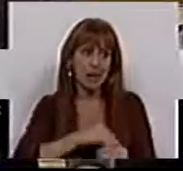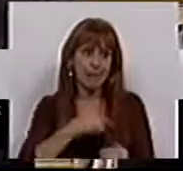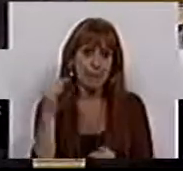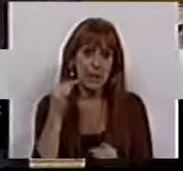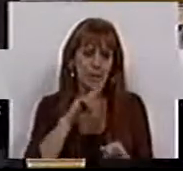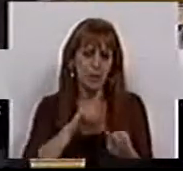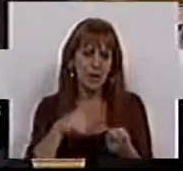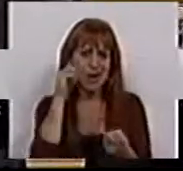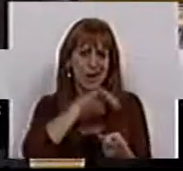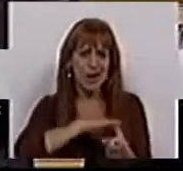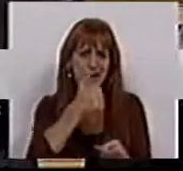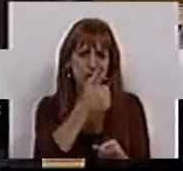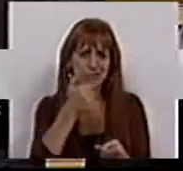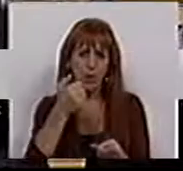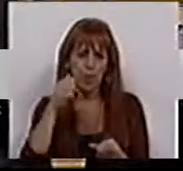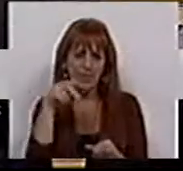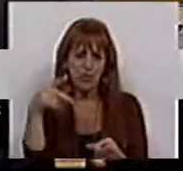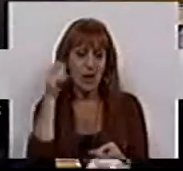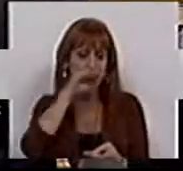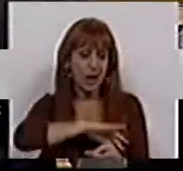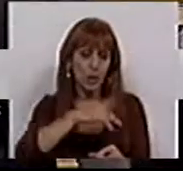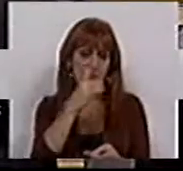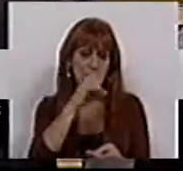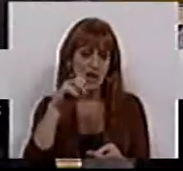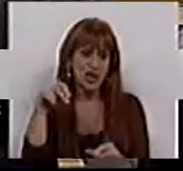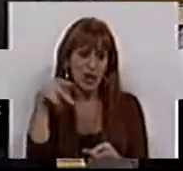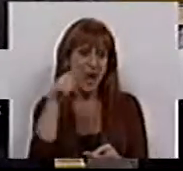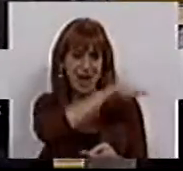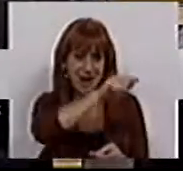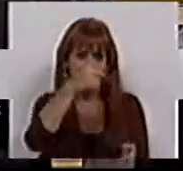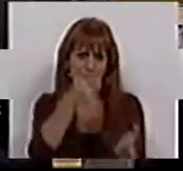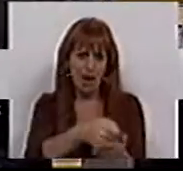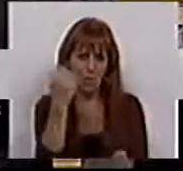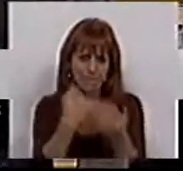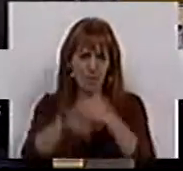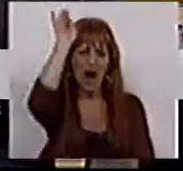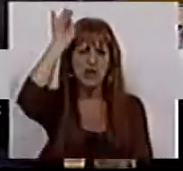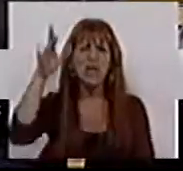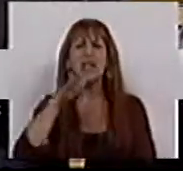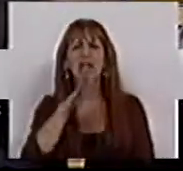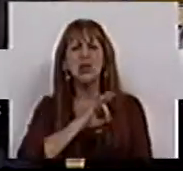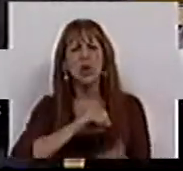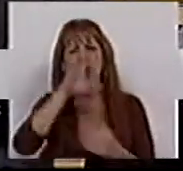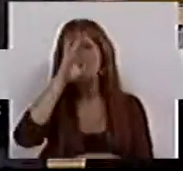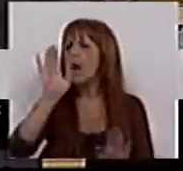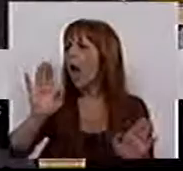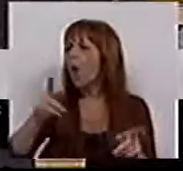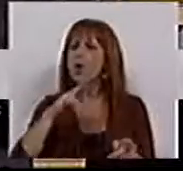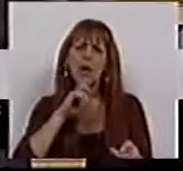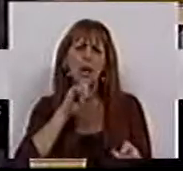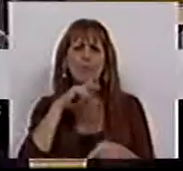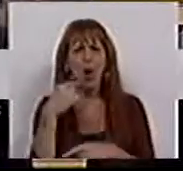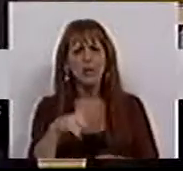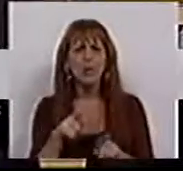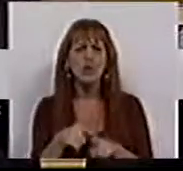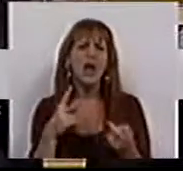salário mínimo, quem ganha 550 euros, quem ganha 600 euros, esses vão pagar mais. E diz o Sr. Secretário de Estado, não, mas eles podem ter